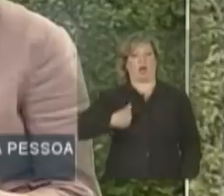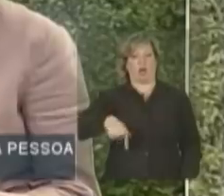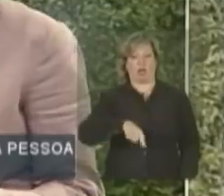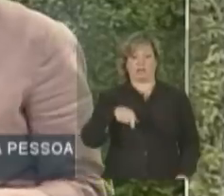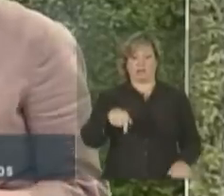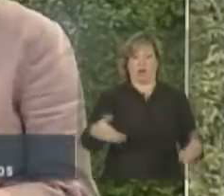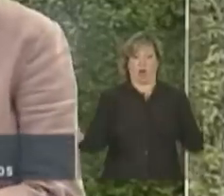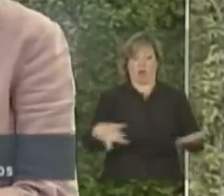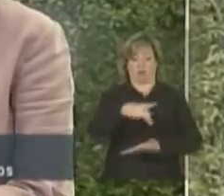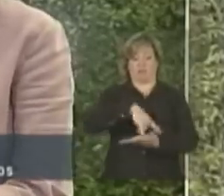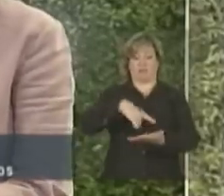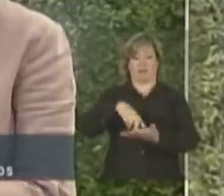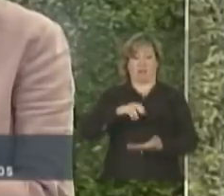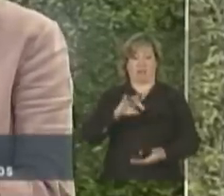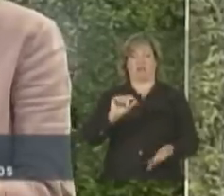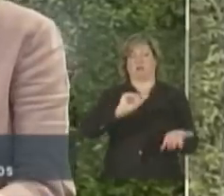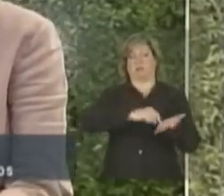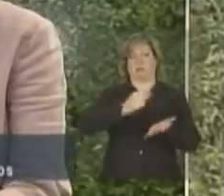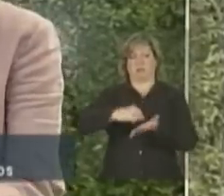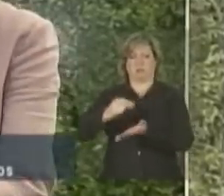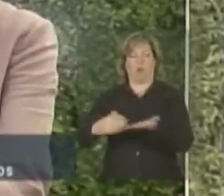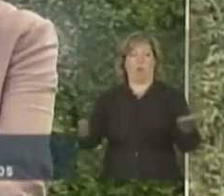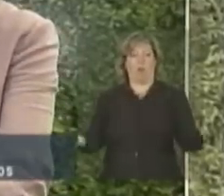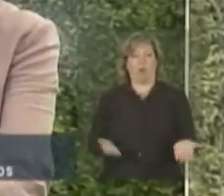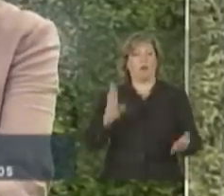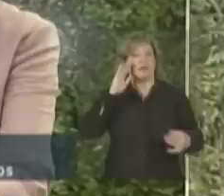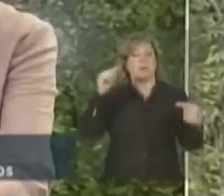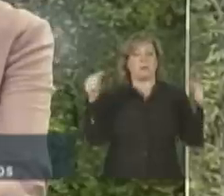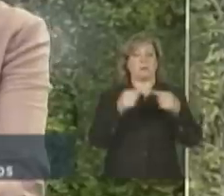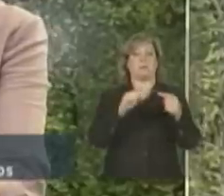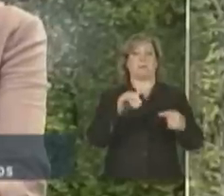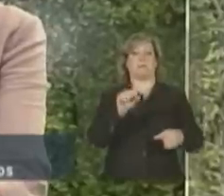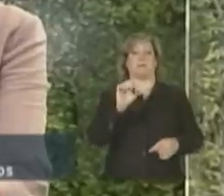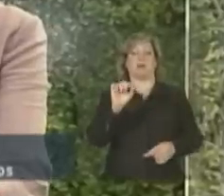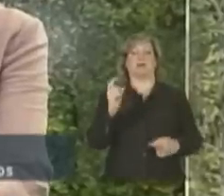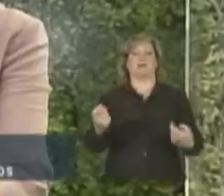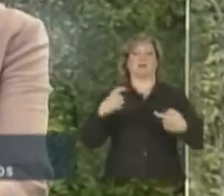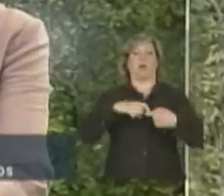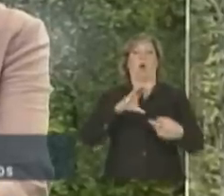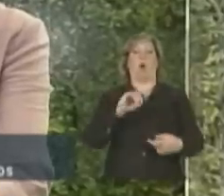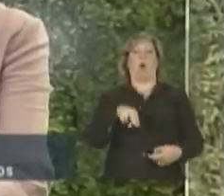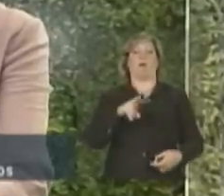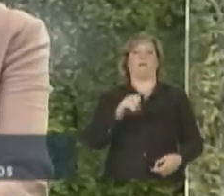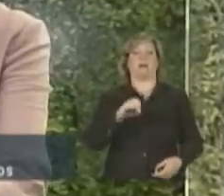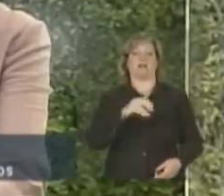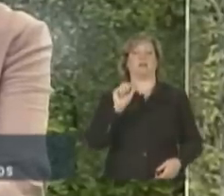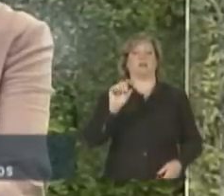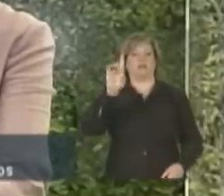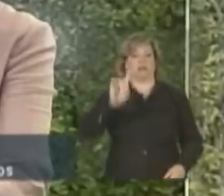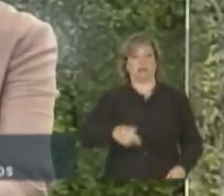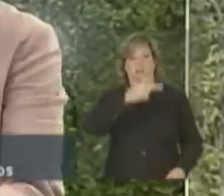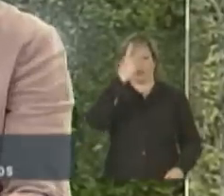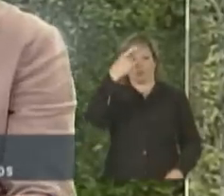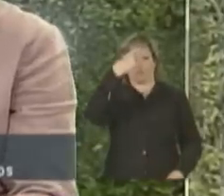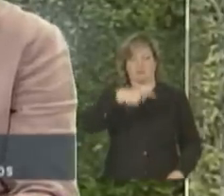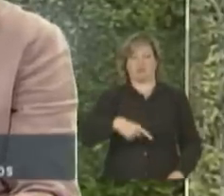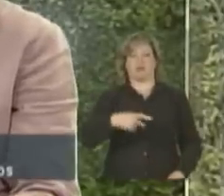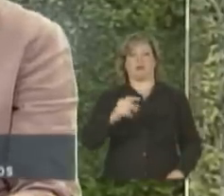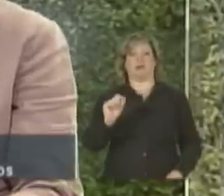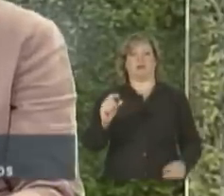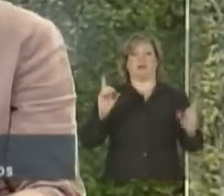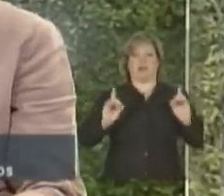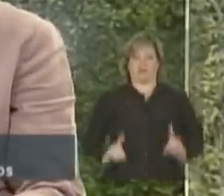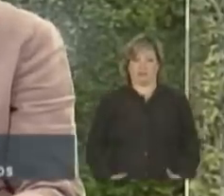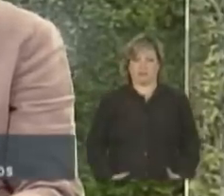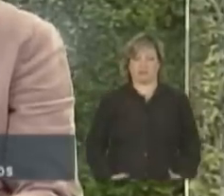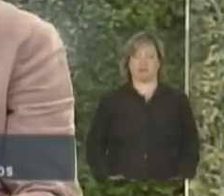assinadas, elas estão totalmente baseadas na Convenção de Direitos da Pessoa com Deficiência.